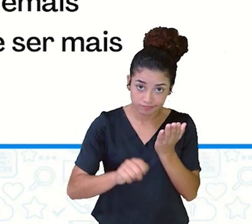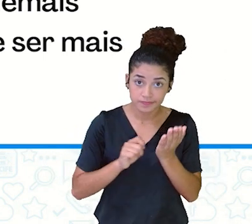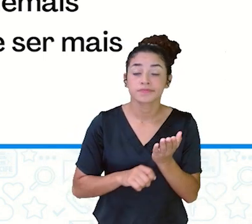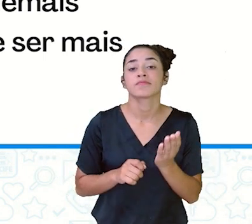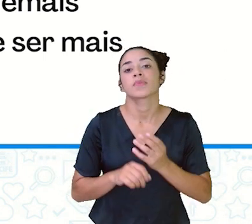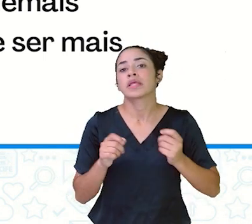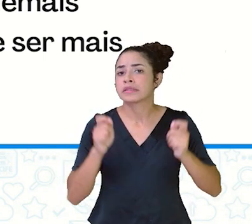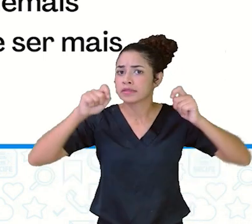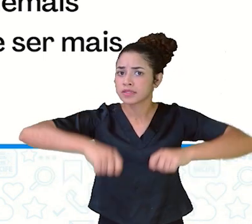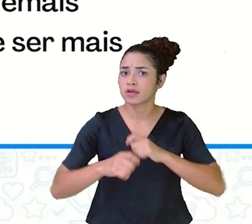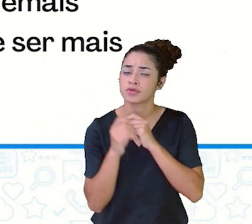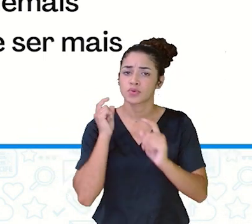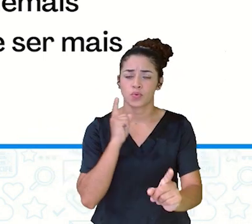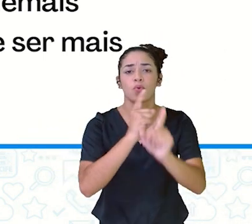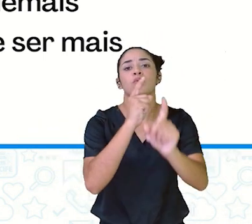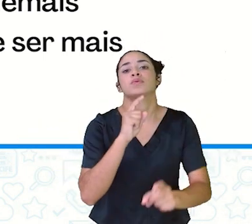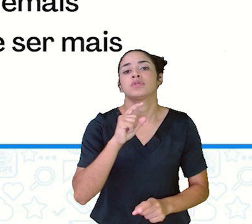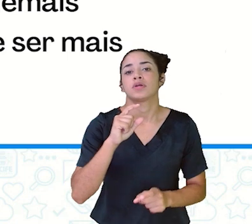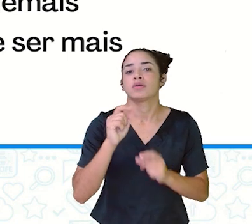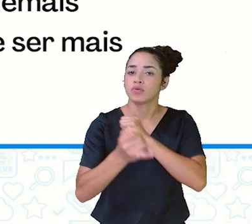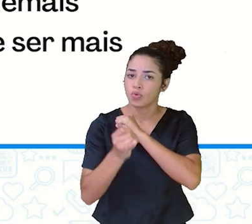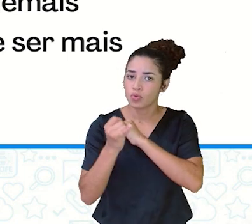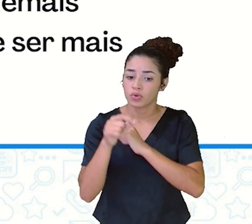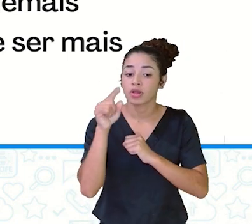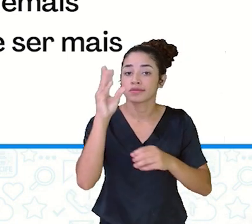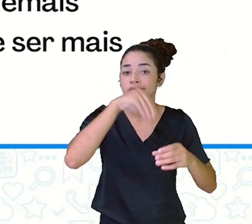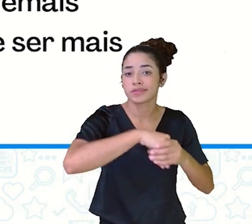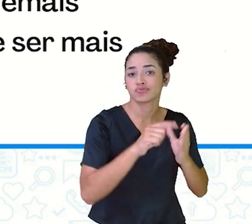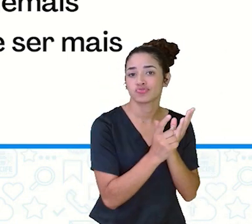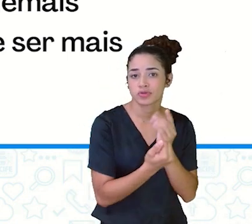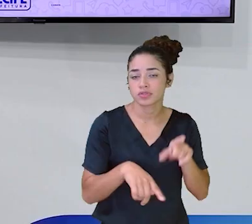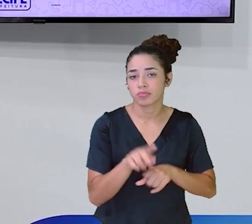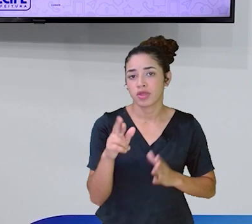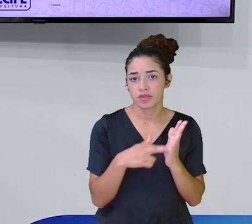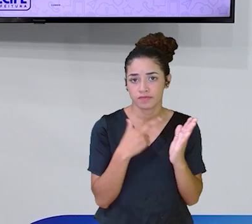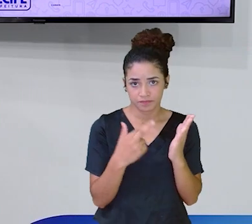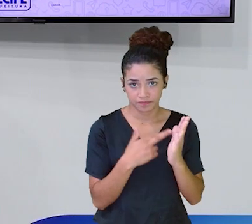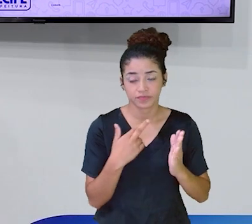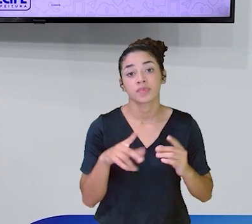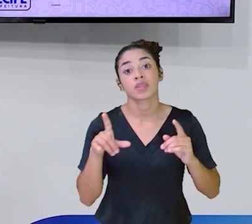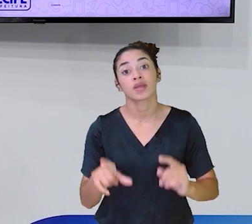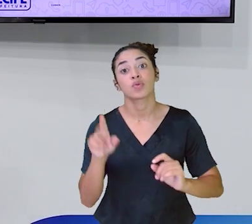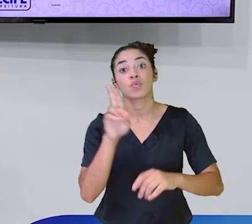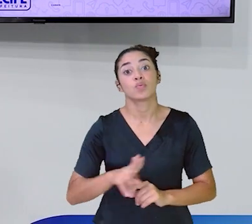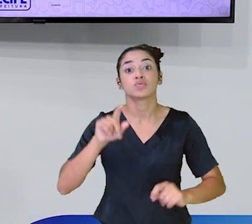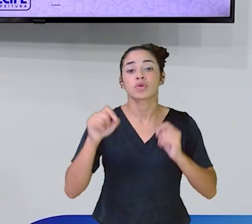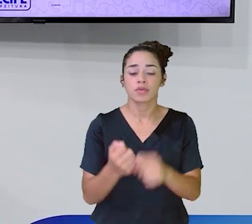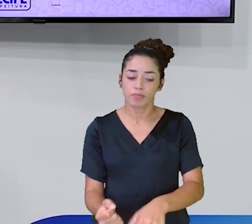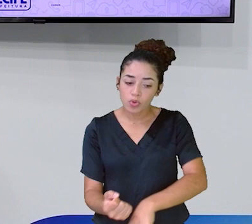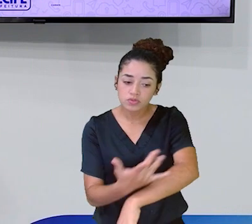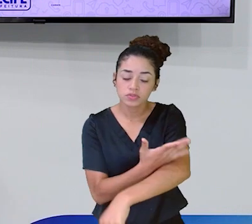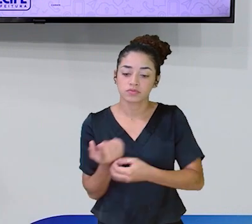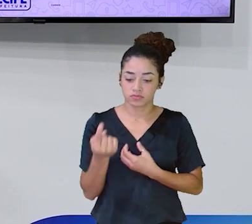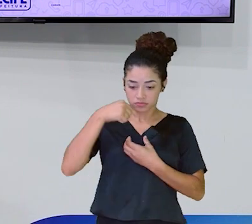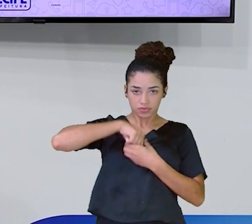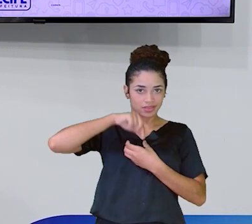crônicas escritas em jornais e em revistas. Ele usa mais das emoções, da subjetividade. Não